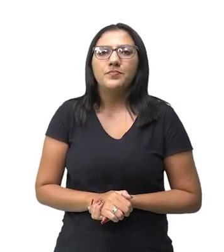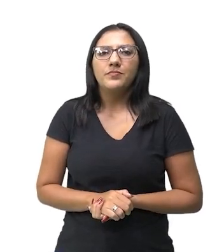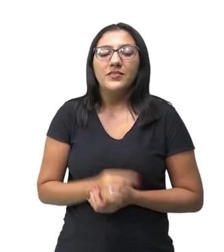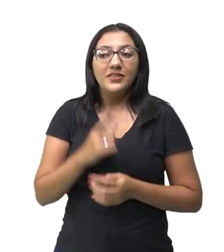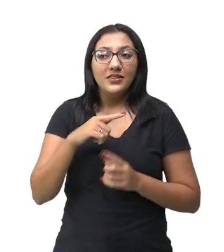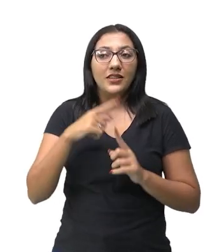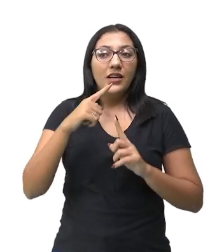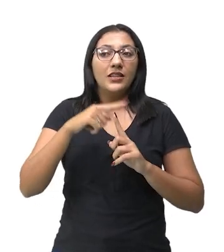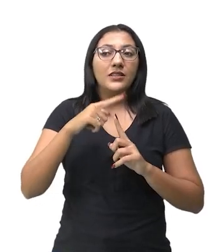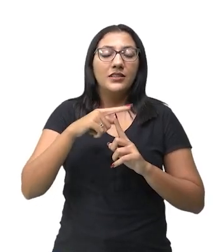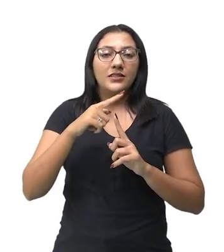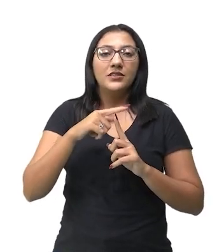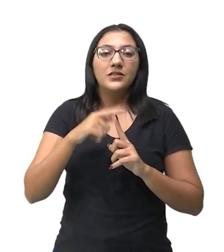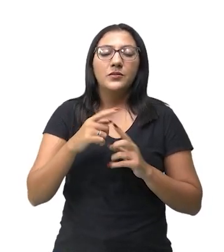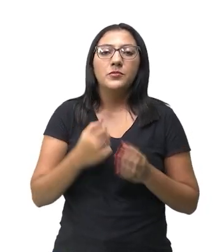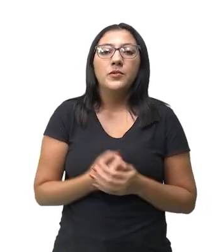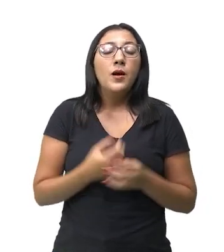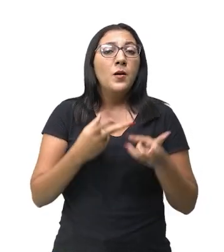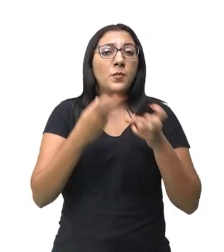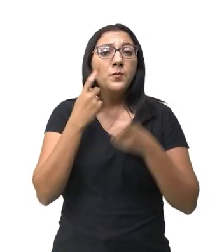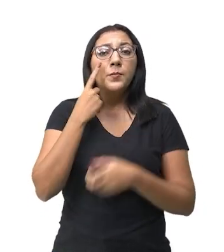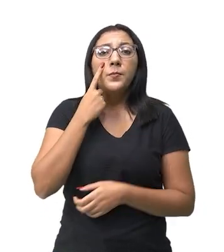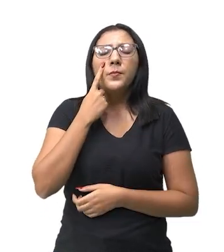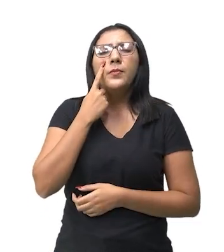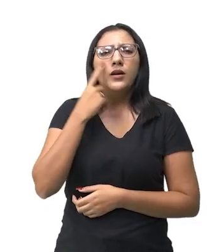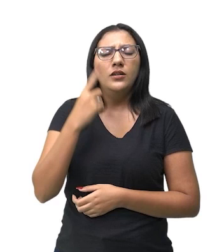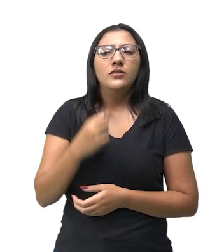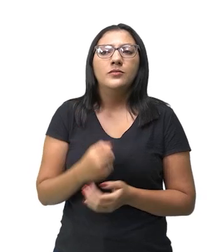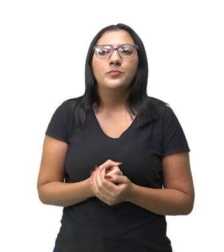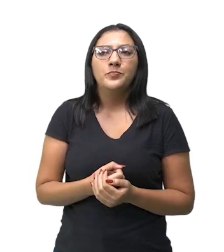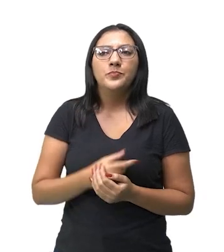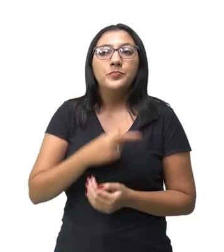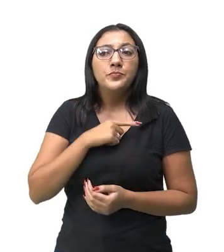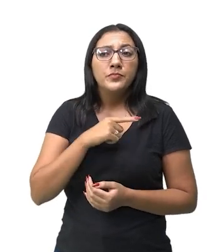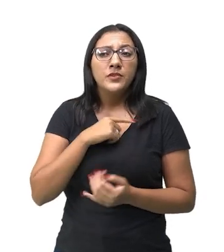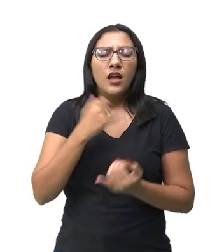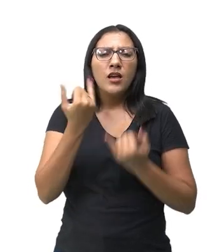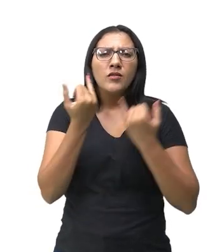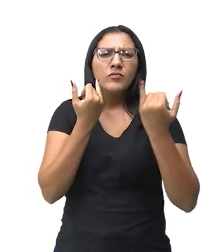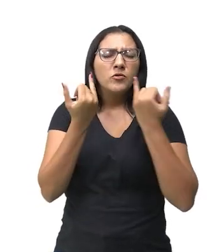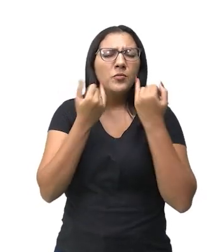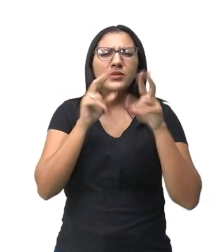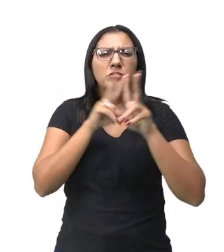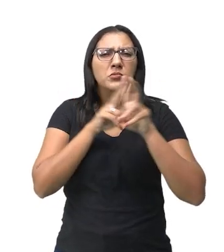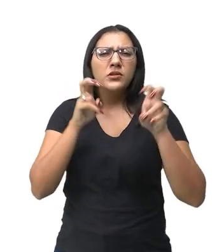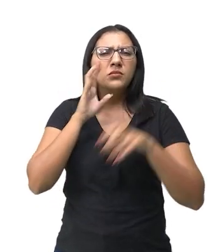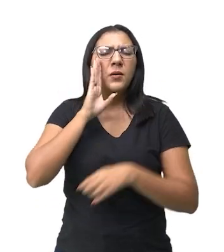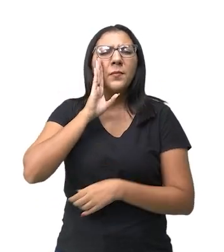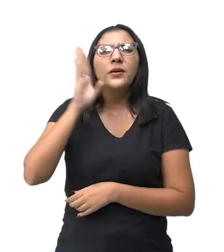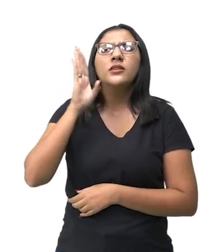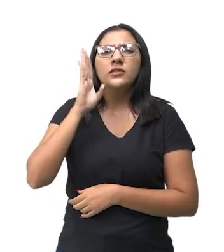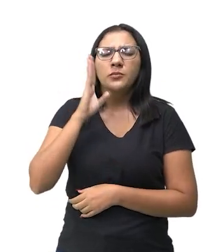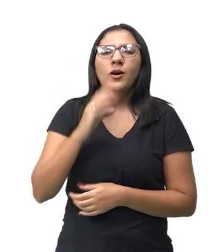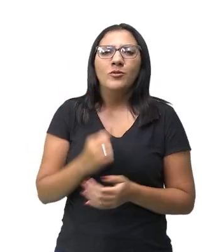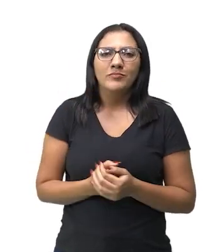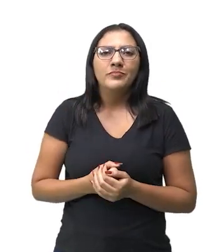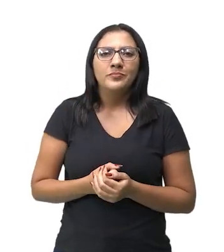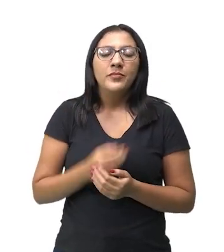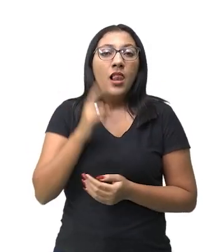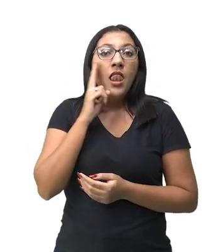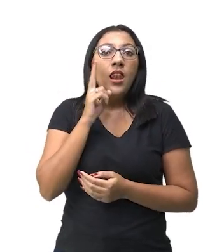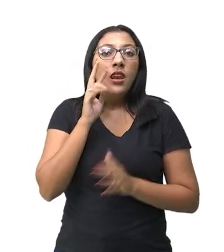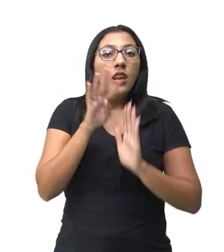nosso infográfico, notem aí na nossa tela, que vai trazer uma informação sobre um tema. Assim como o gráfico que a gente